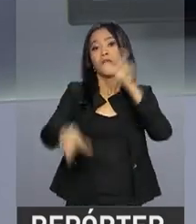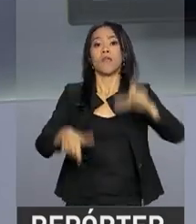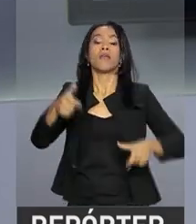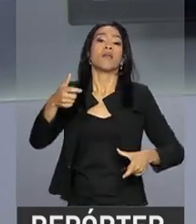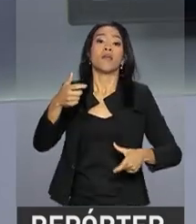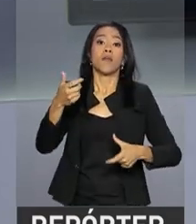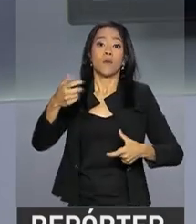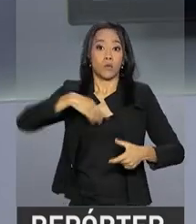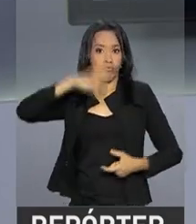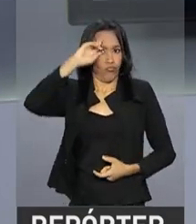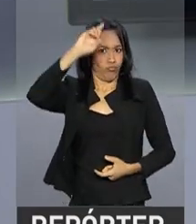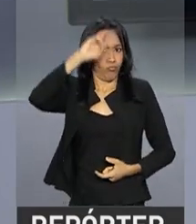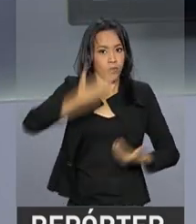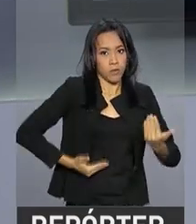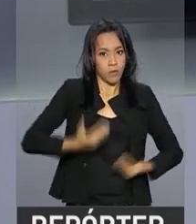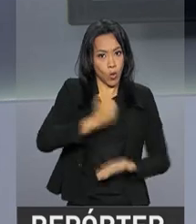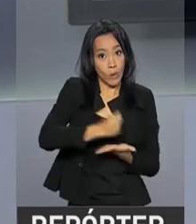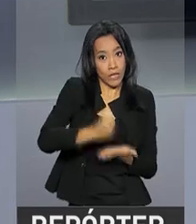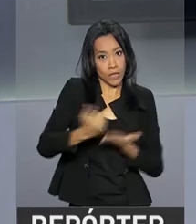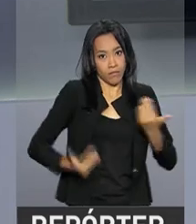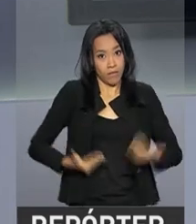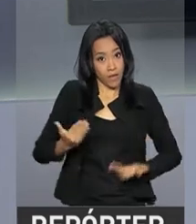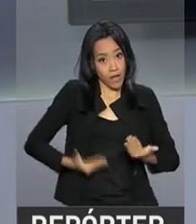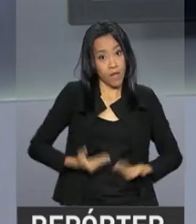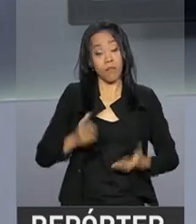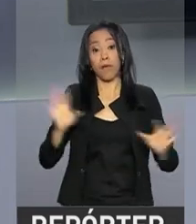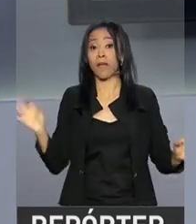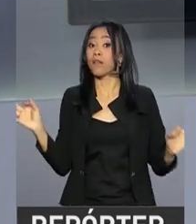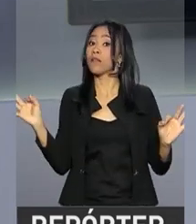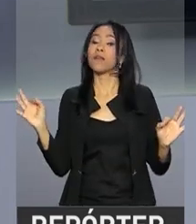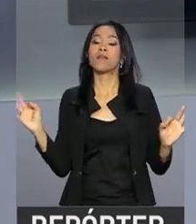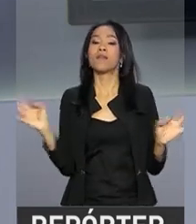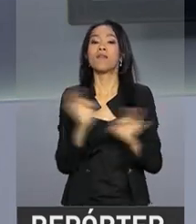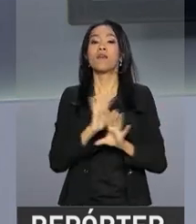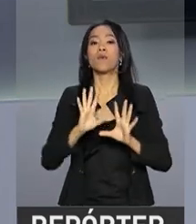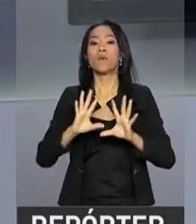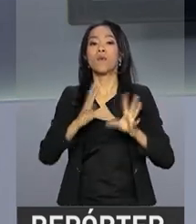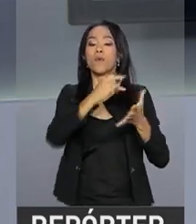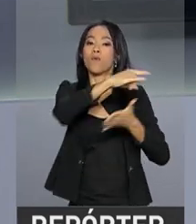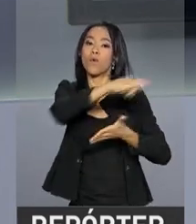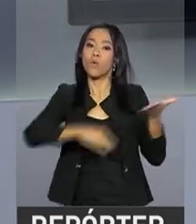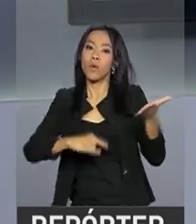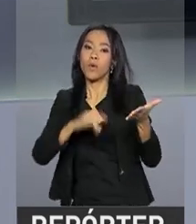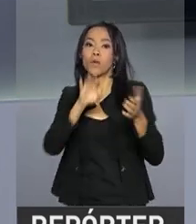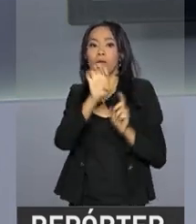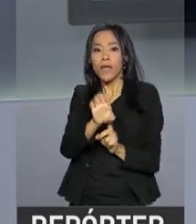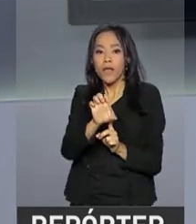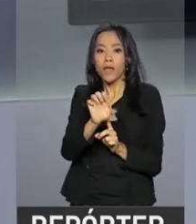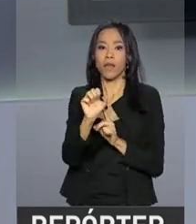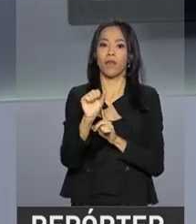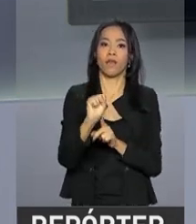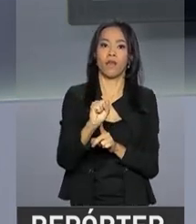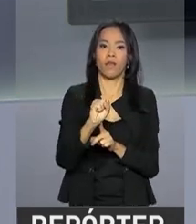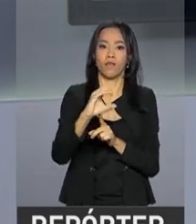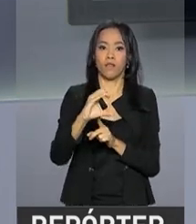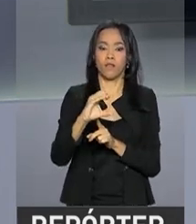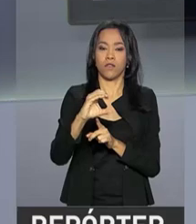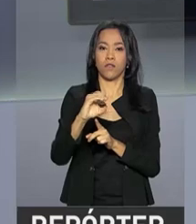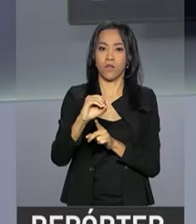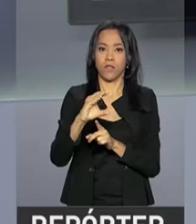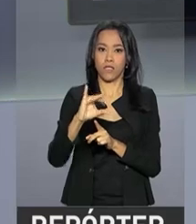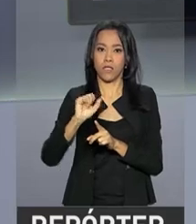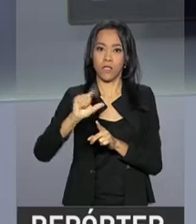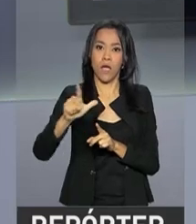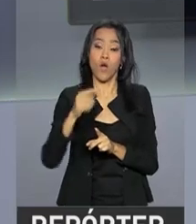domésticos realizarem o pagamento do documento de arrecadação do E-Social referente a março. O documento reúne em uma única guia